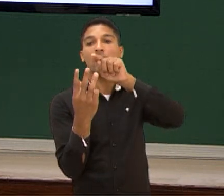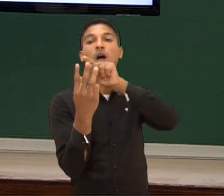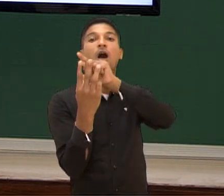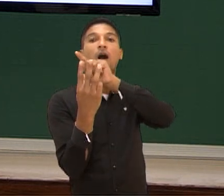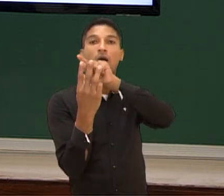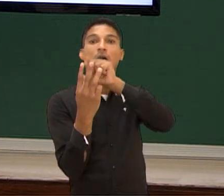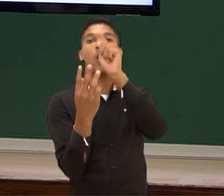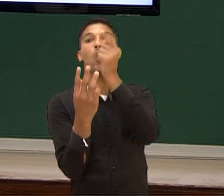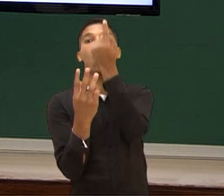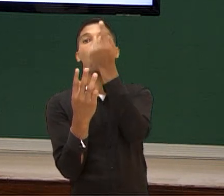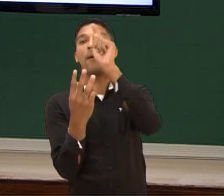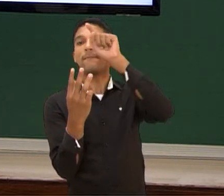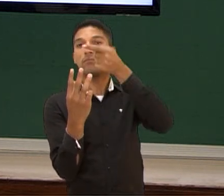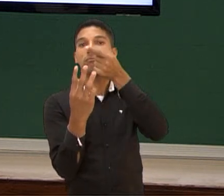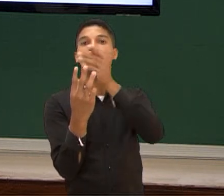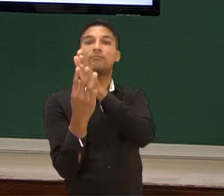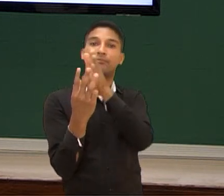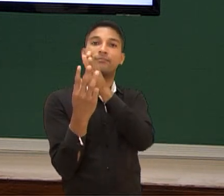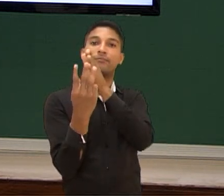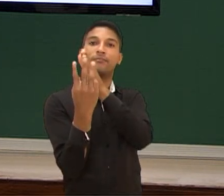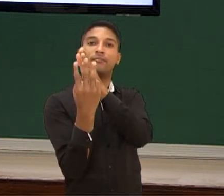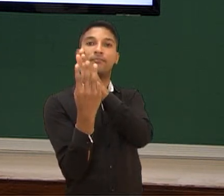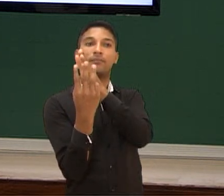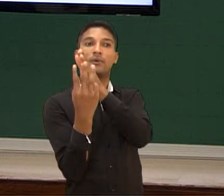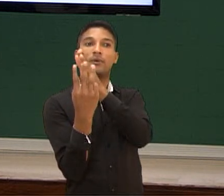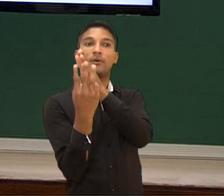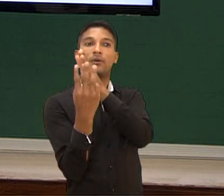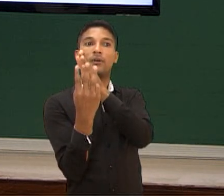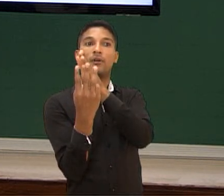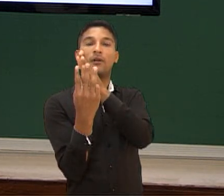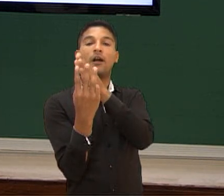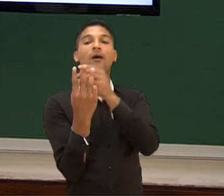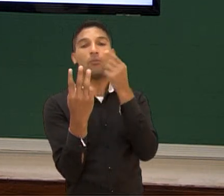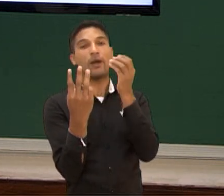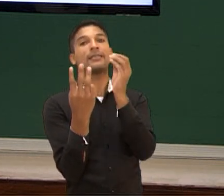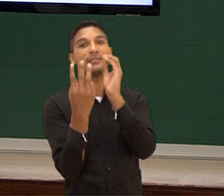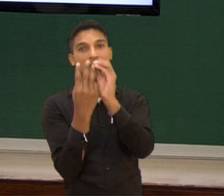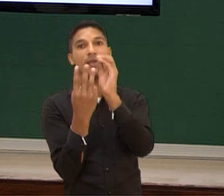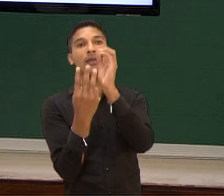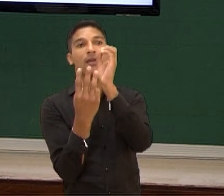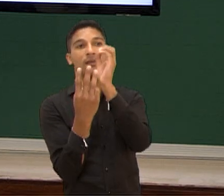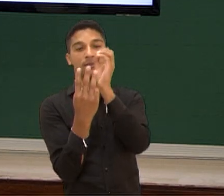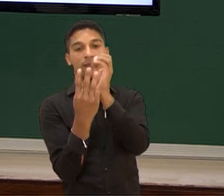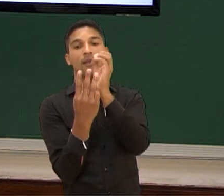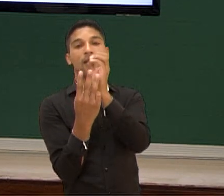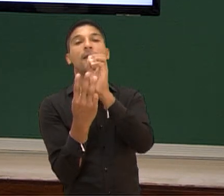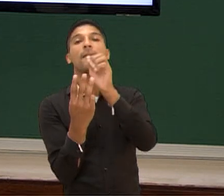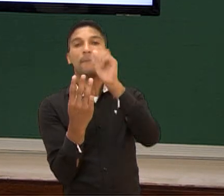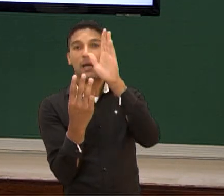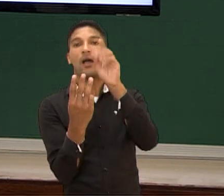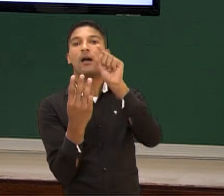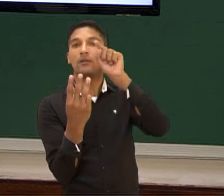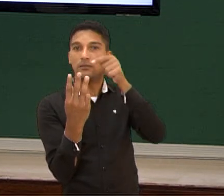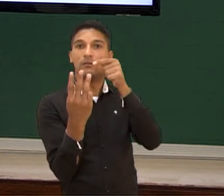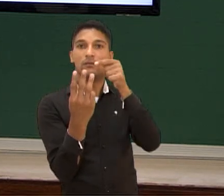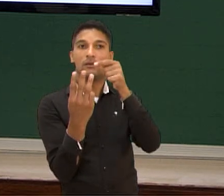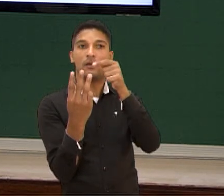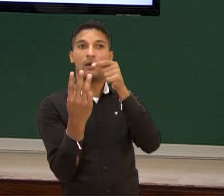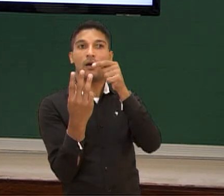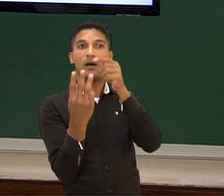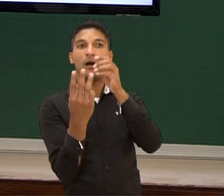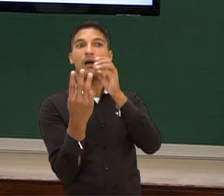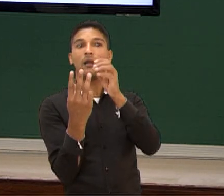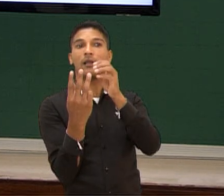uma. Eu tenho que completar, porque ela precisa caminhar mais. Vou completar com o quê? Com o zero. Vou caminhar mais uma para completar os 3 zeros.